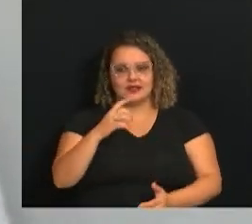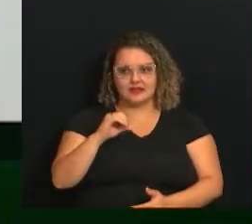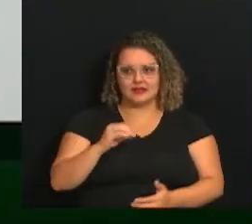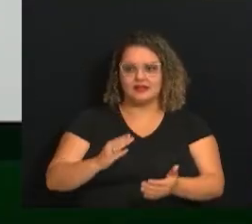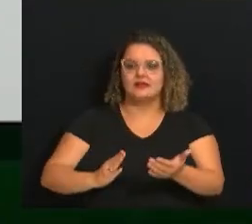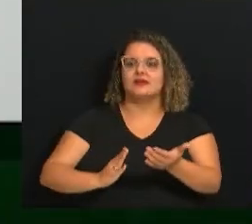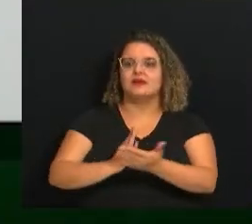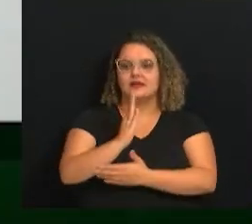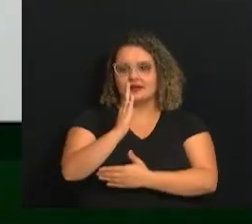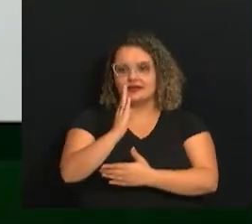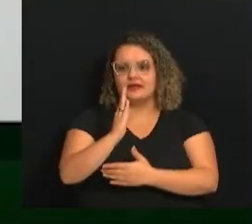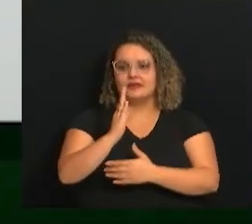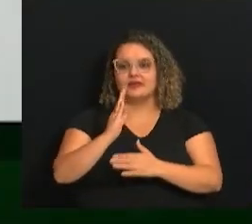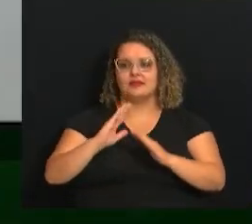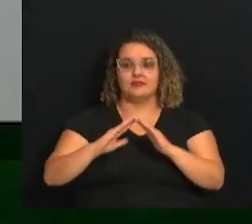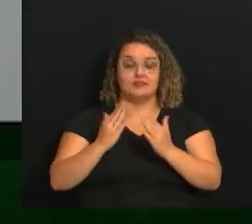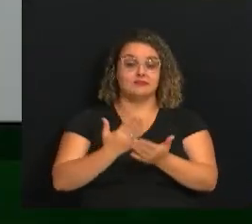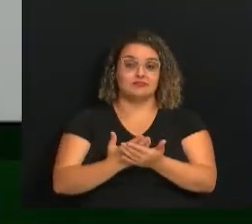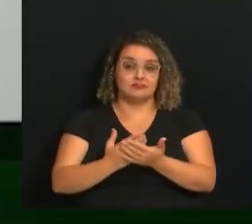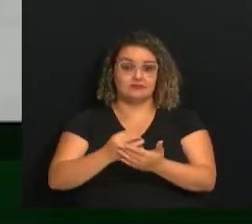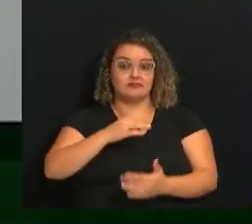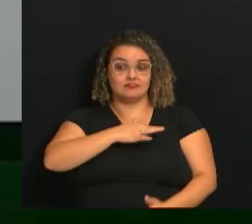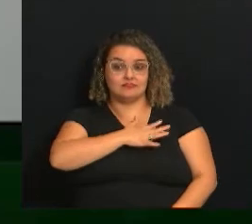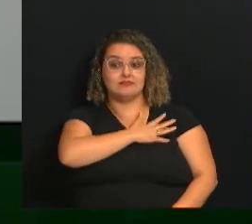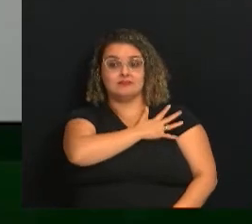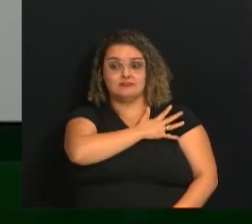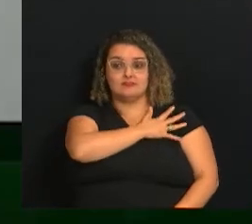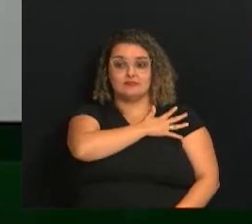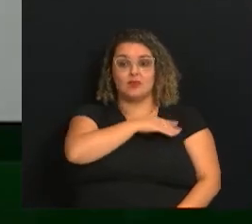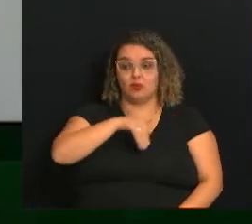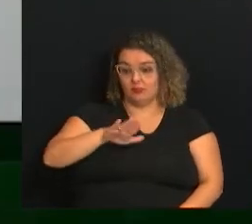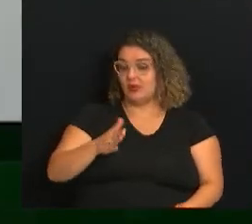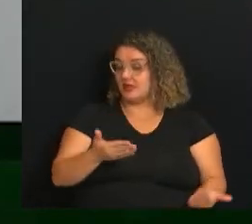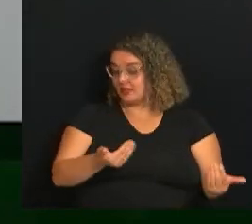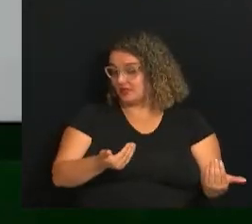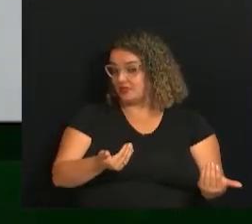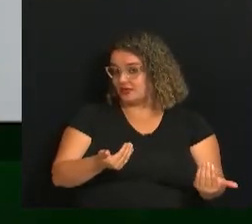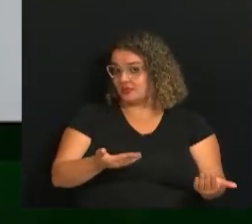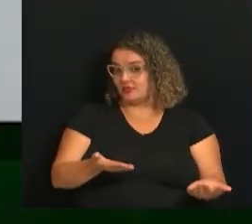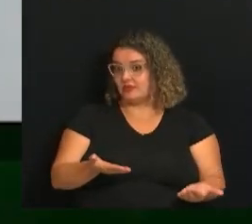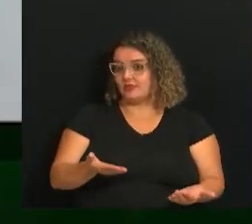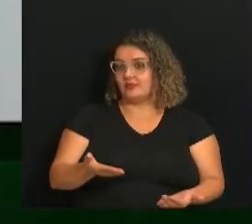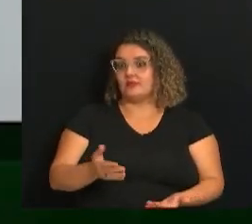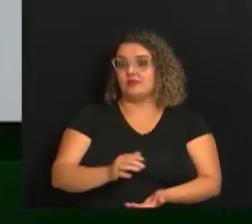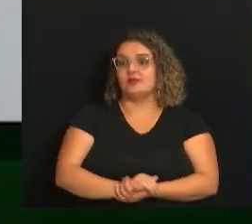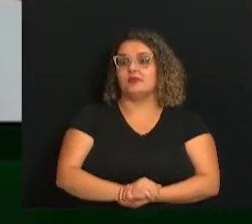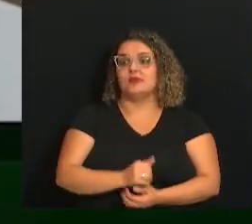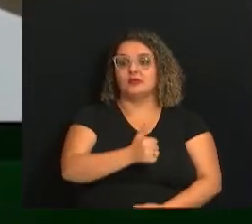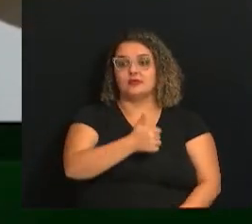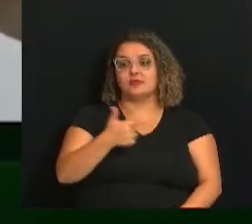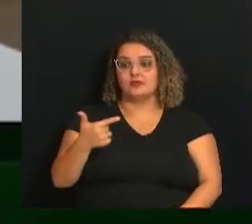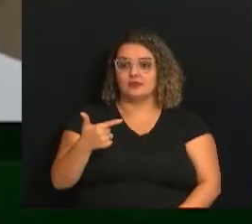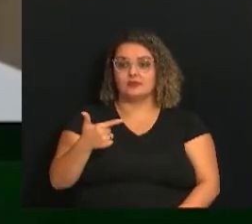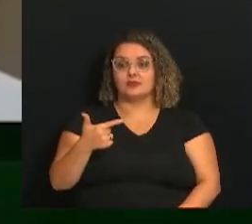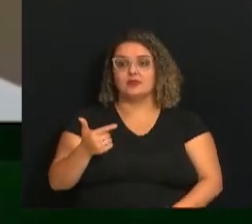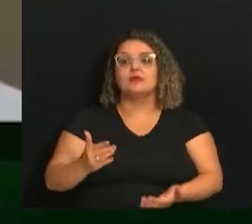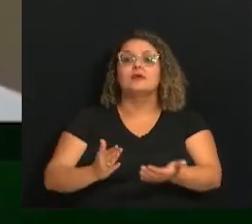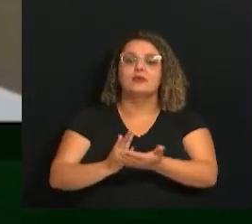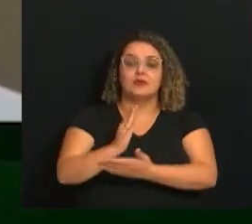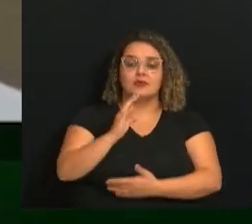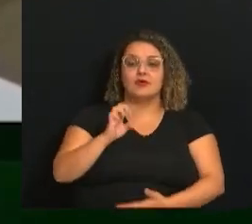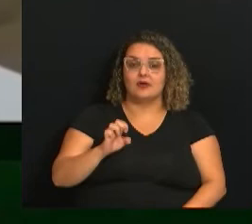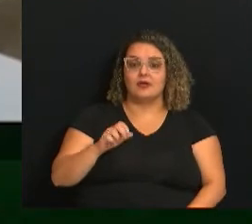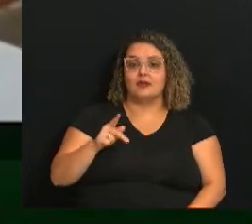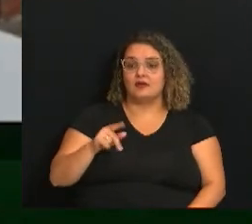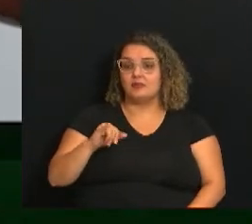Juiz de Fora, sendo o mais novo da história em primeiro lugar. Aí, com 12 anos, ele passou também na EPICAR, né, em